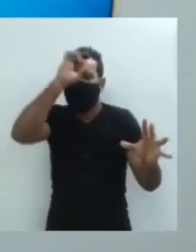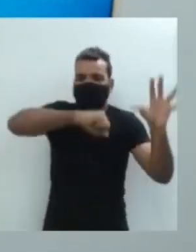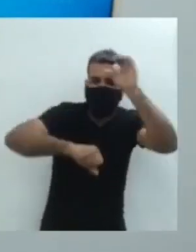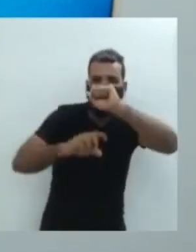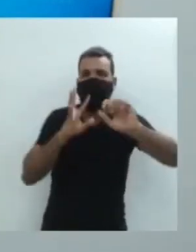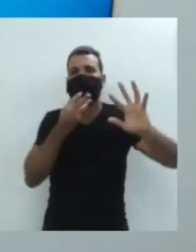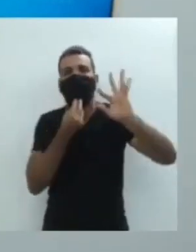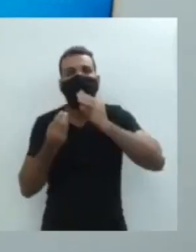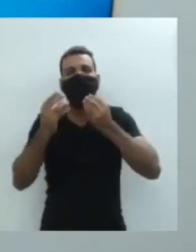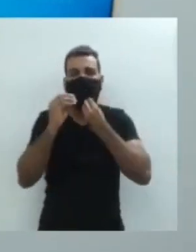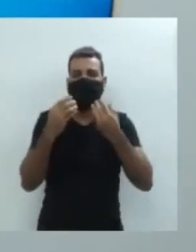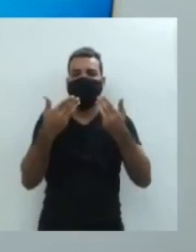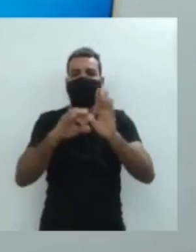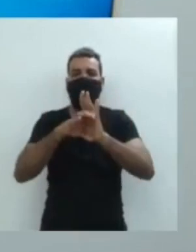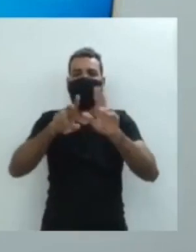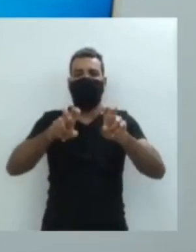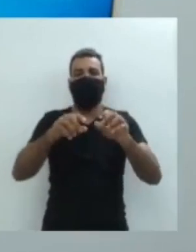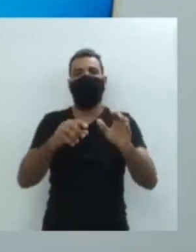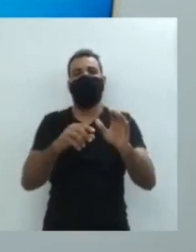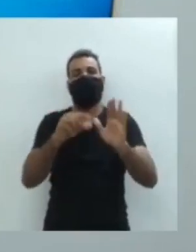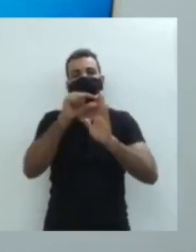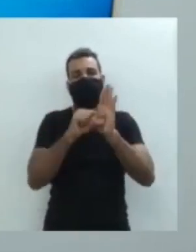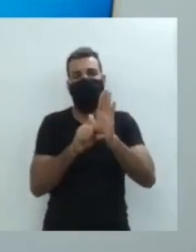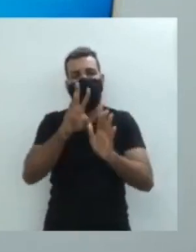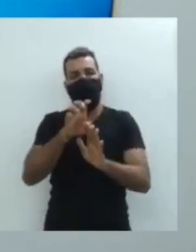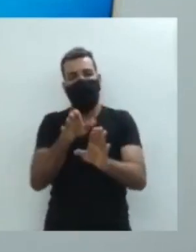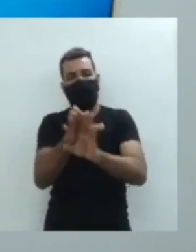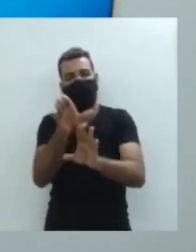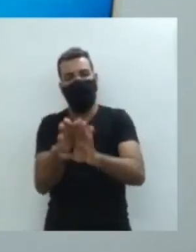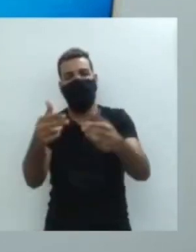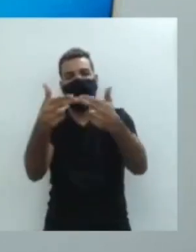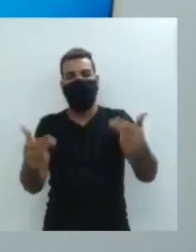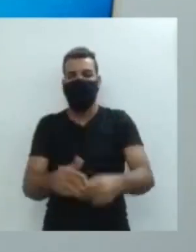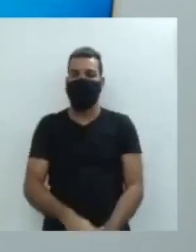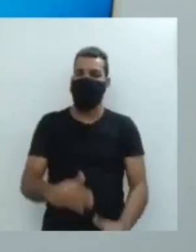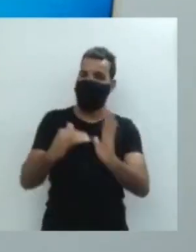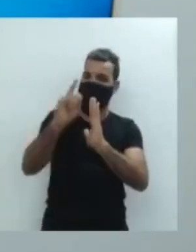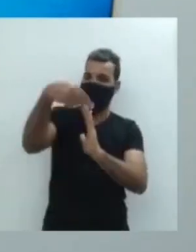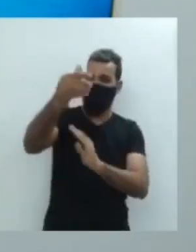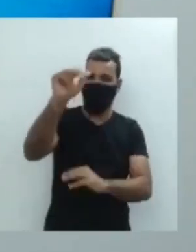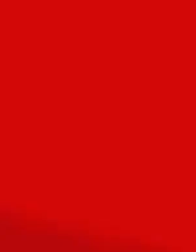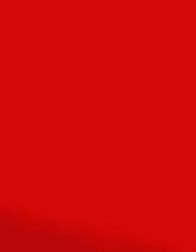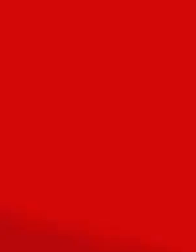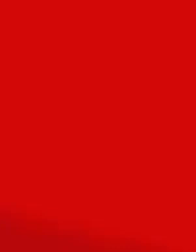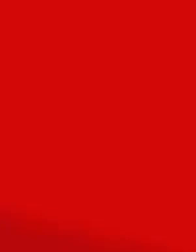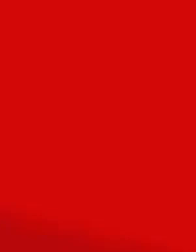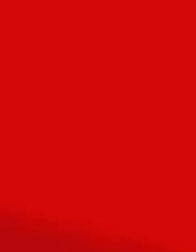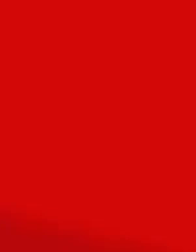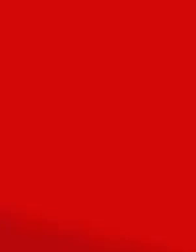dos principais conceitos da programação web orientada a objetos então até a próxima